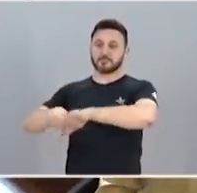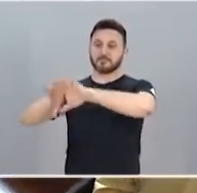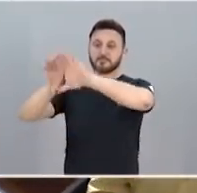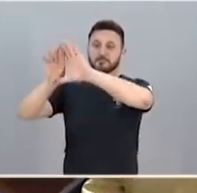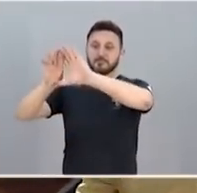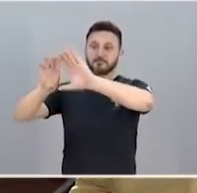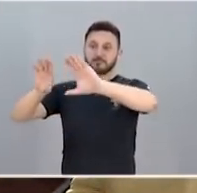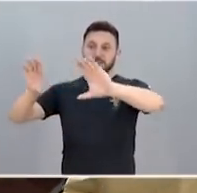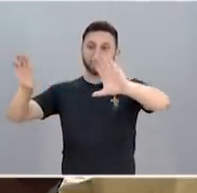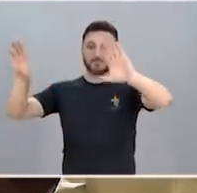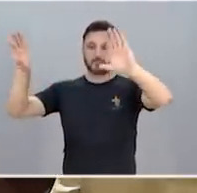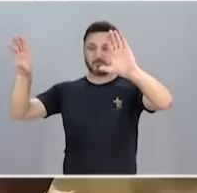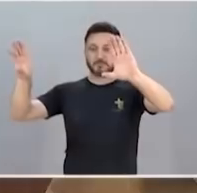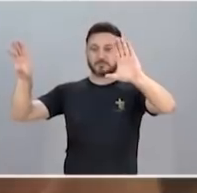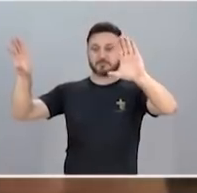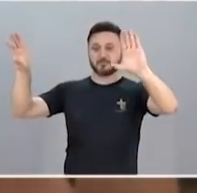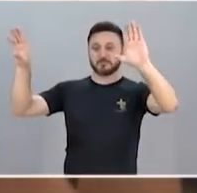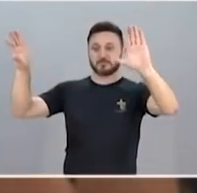Pai do